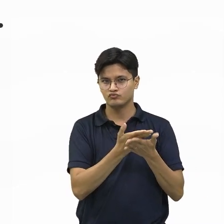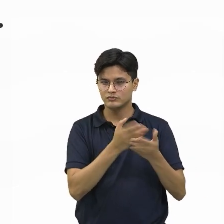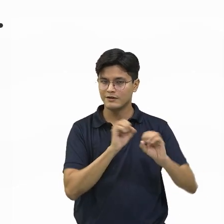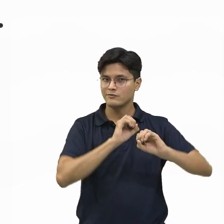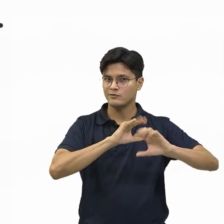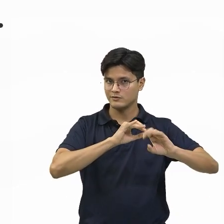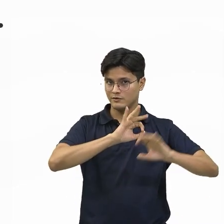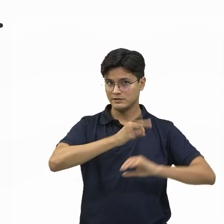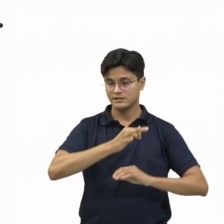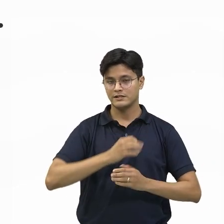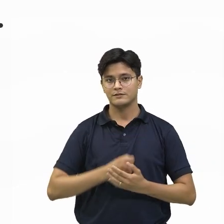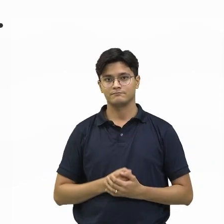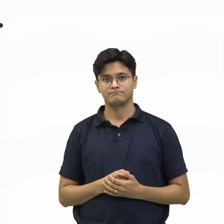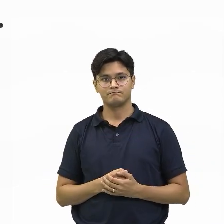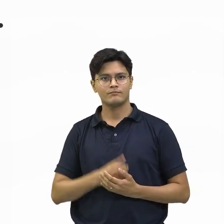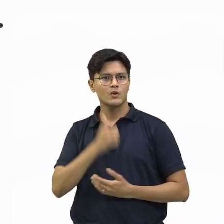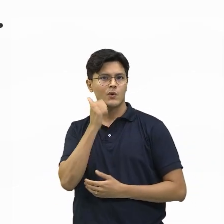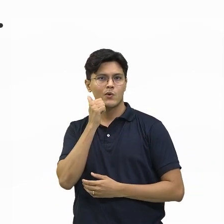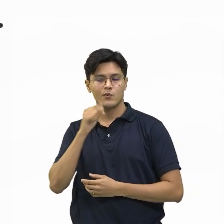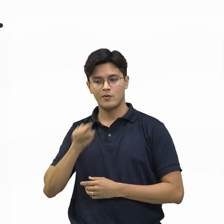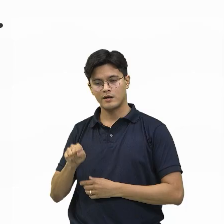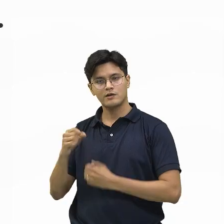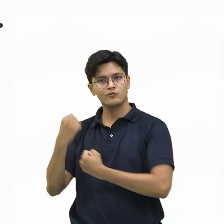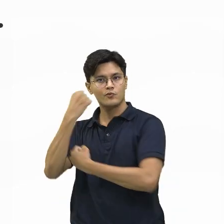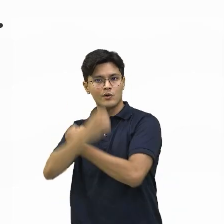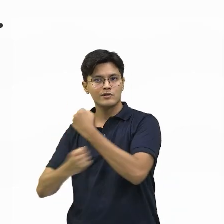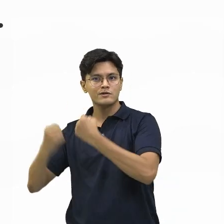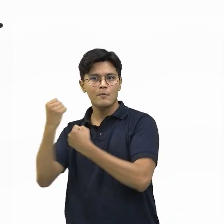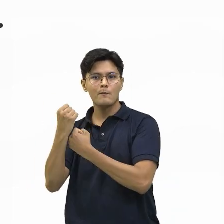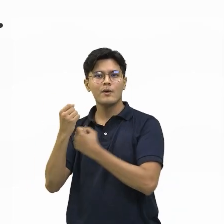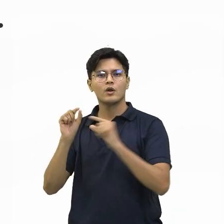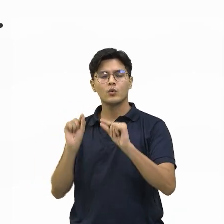mulheres eram tratadas em Esparta justamente